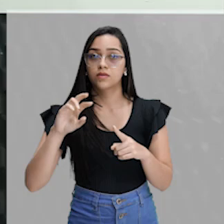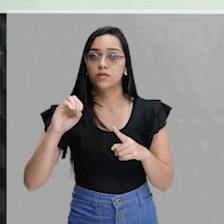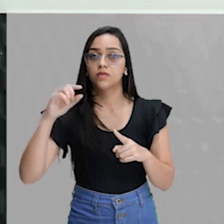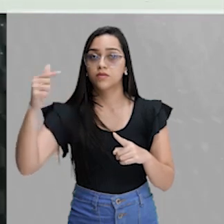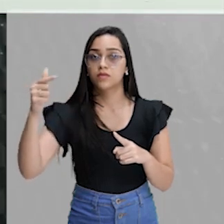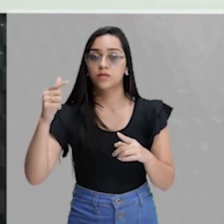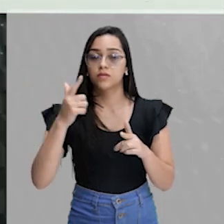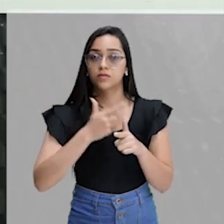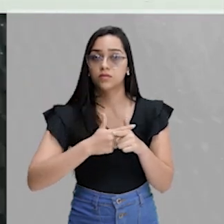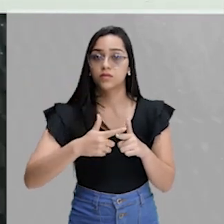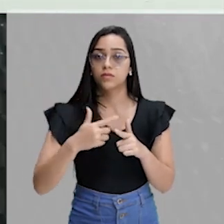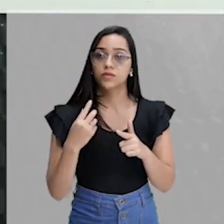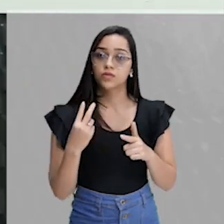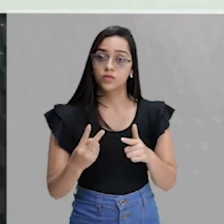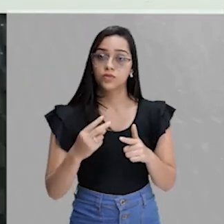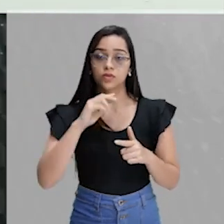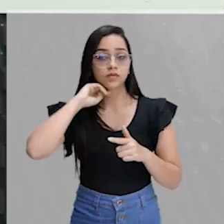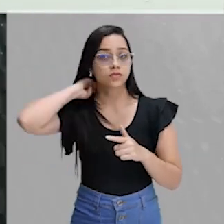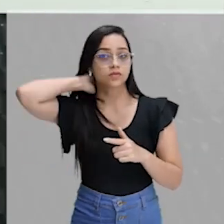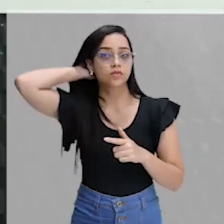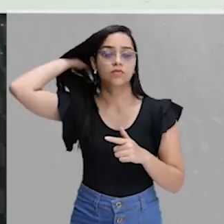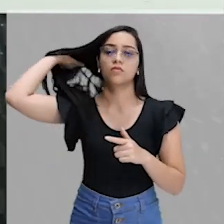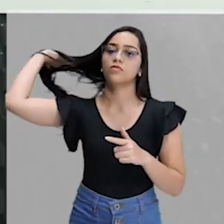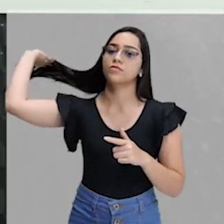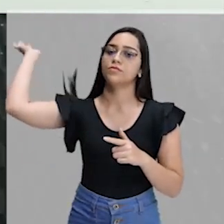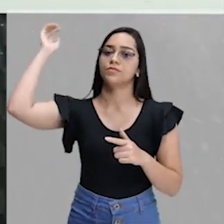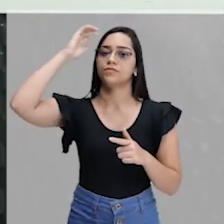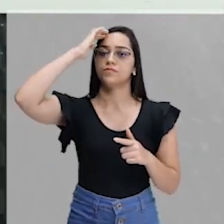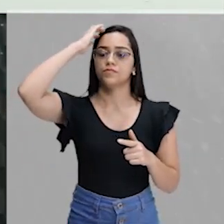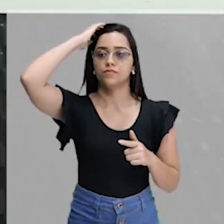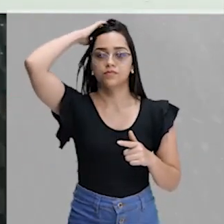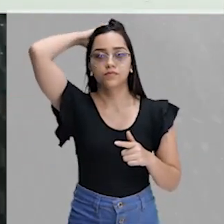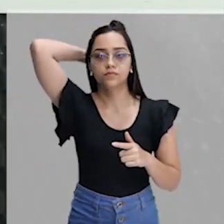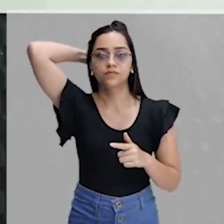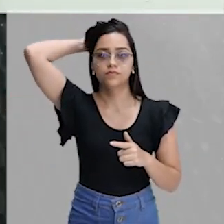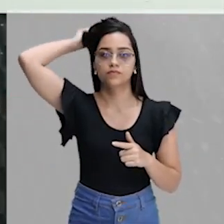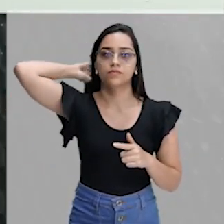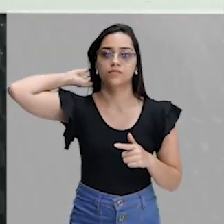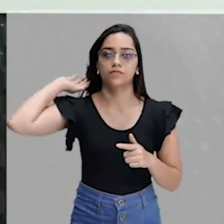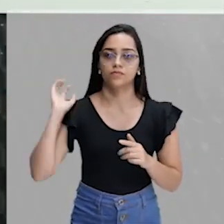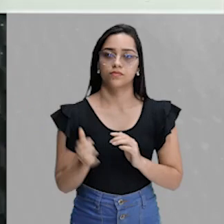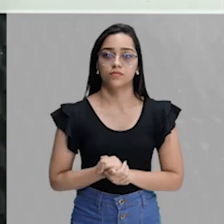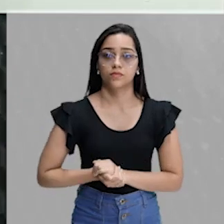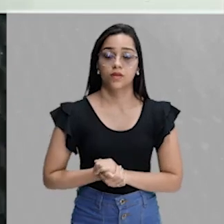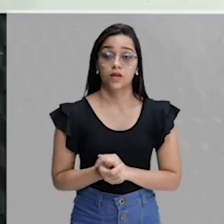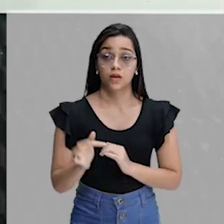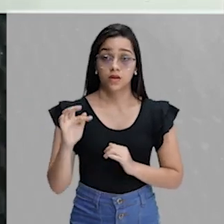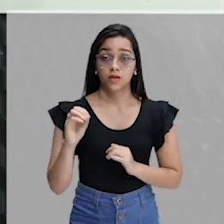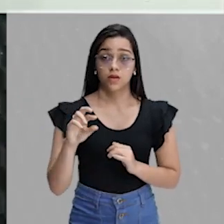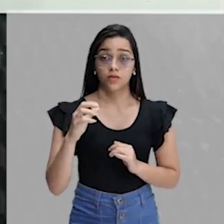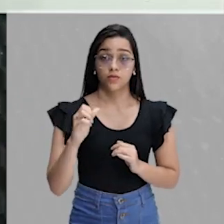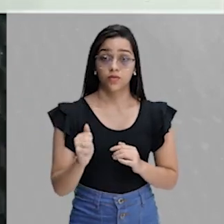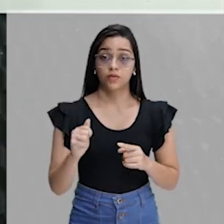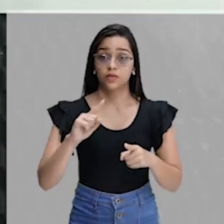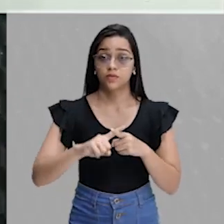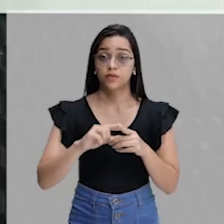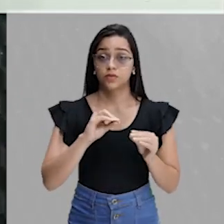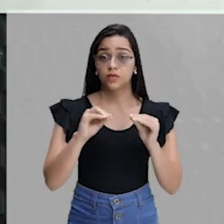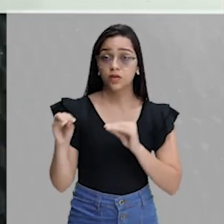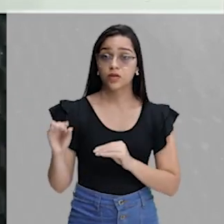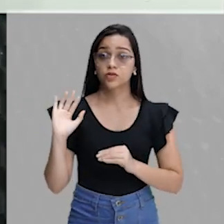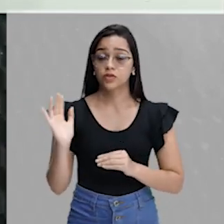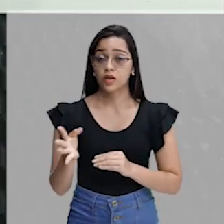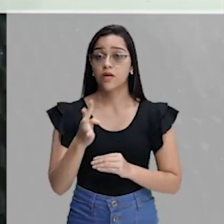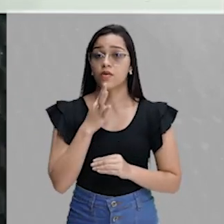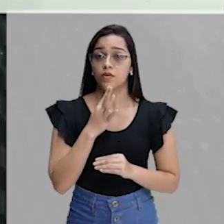2. Certo? Bom, força vezes o deslocamento nós já